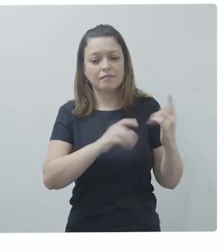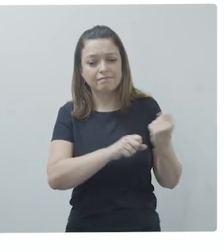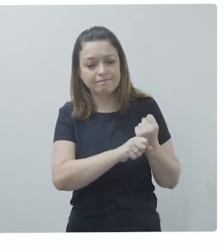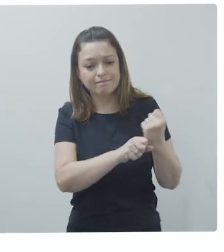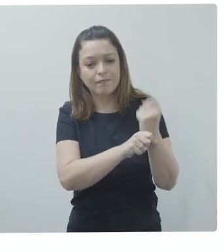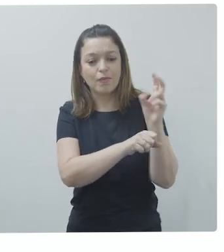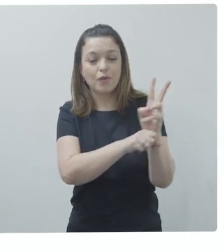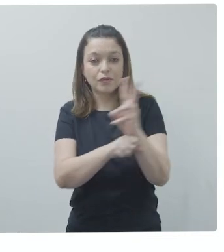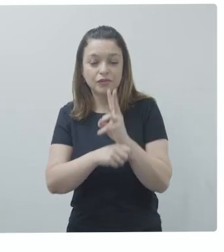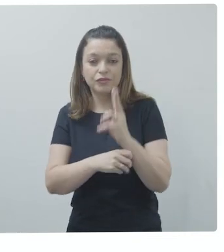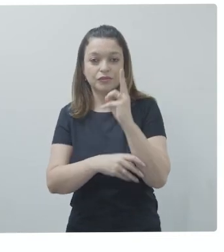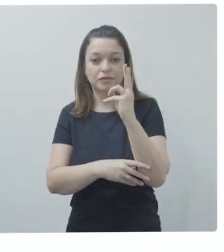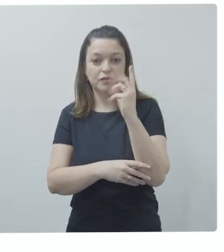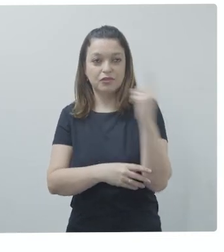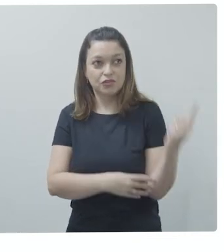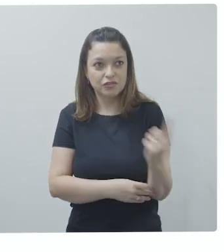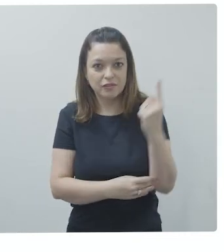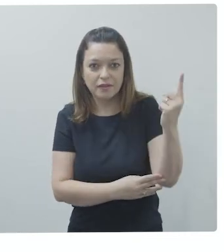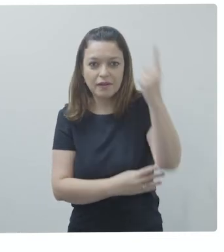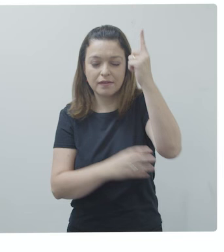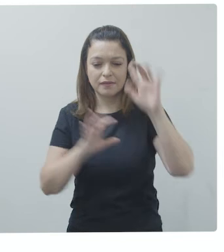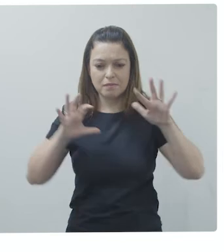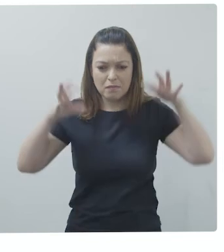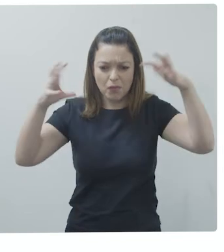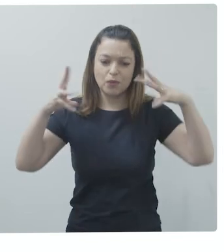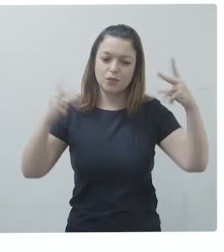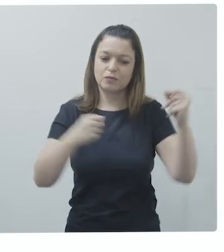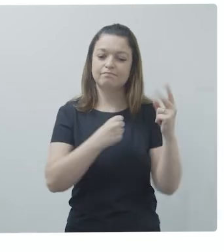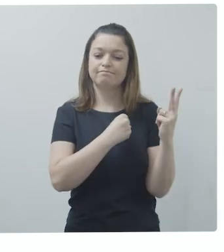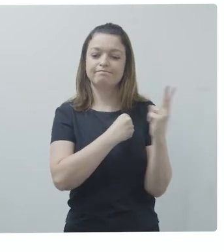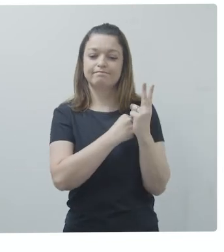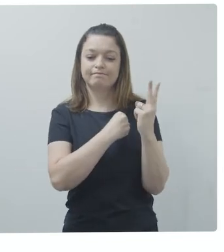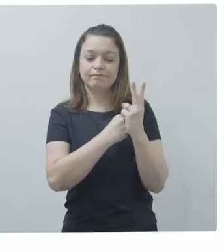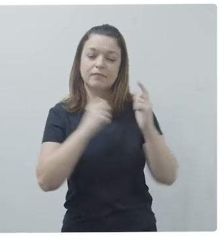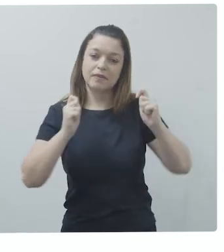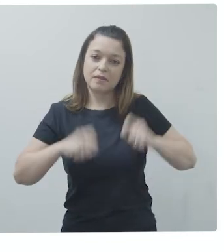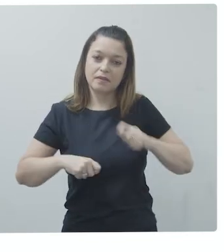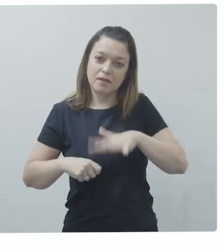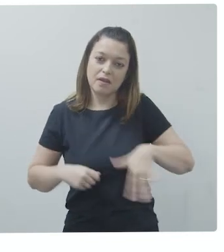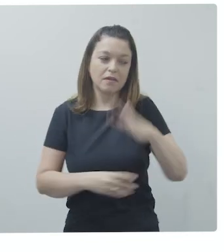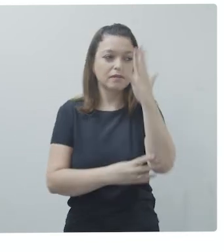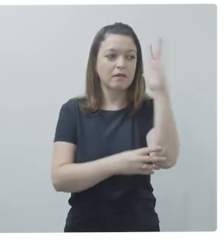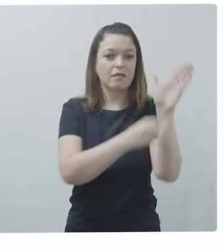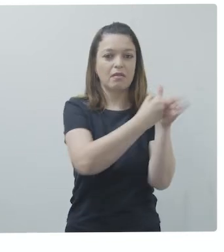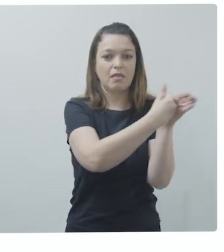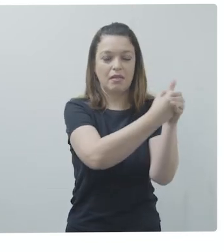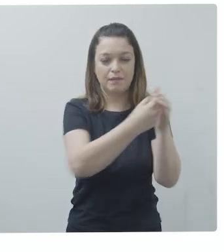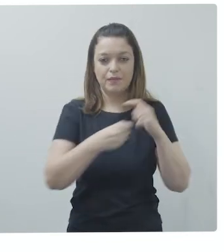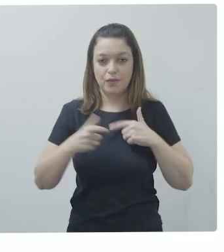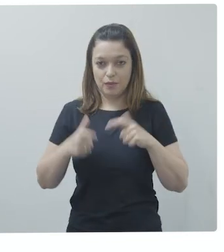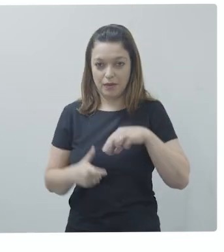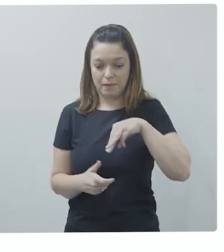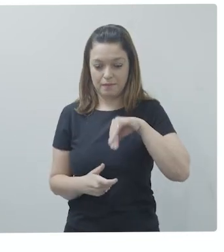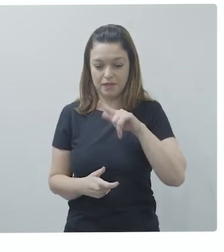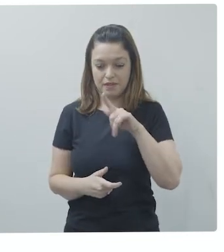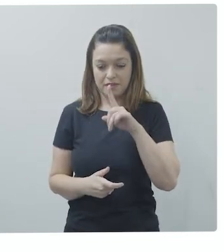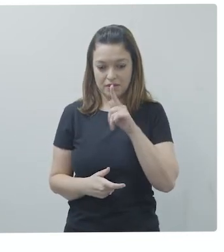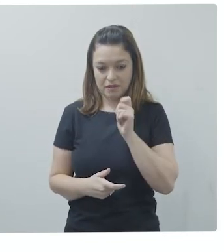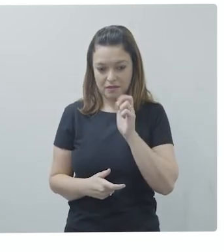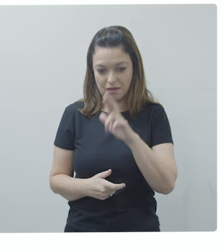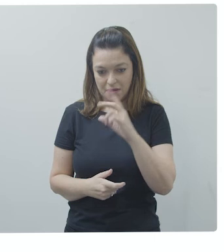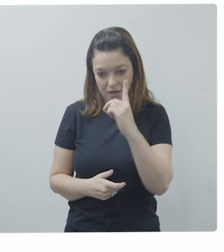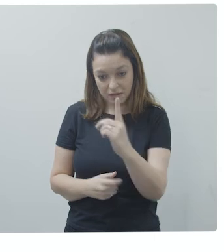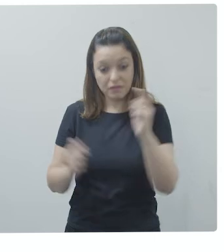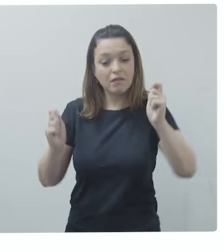de gigantes e monstros e de todos os perigos à espreita nas terras selvagens. Em Midgard, os dois puderam criar